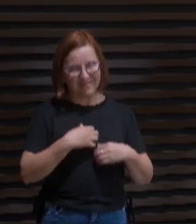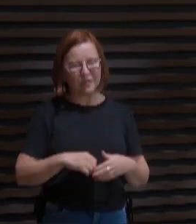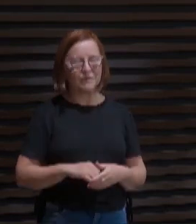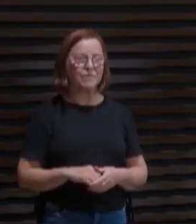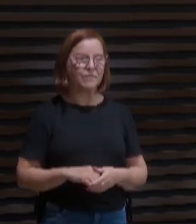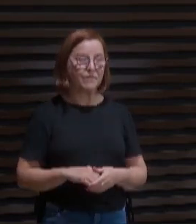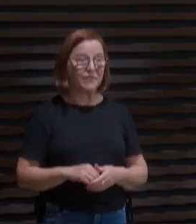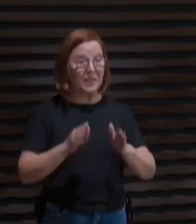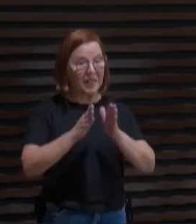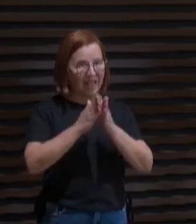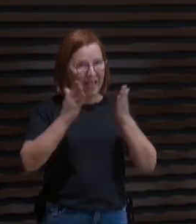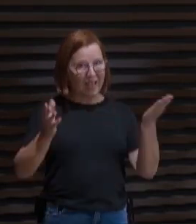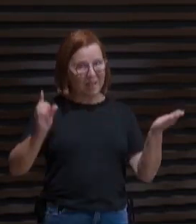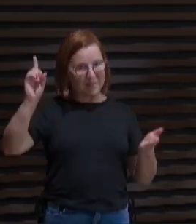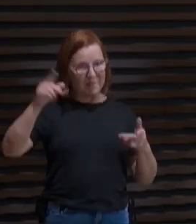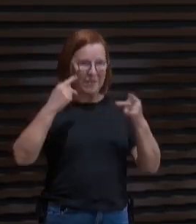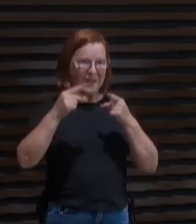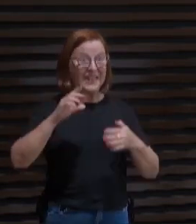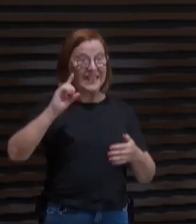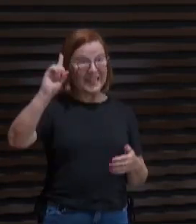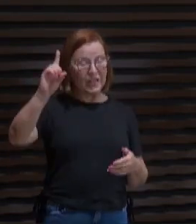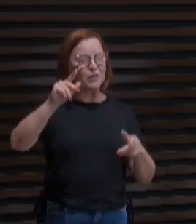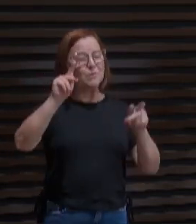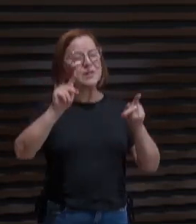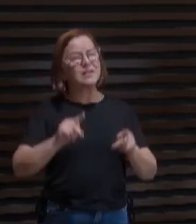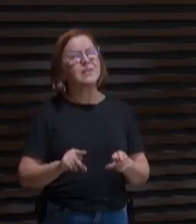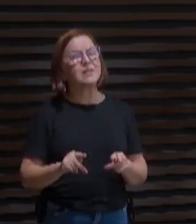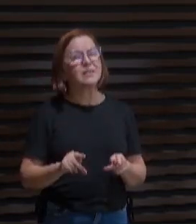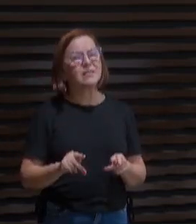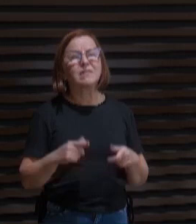Engraçado que a Bíblia diz que Deus ele é presente aonde?